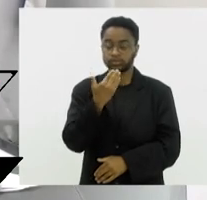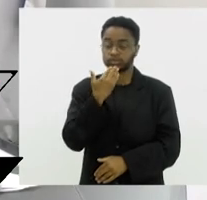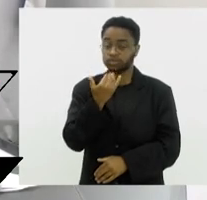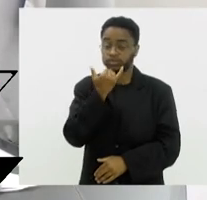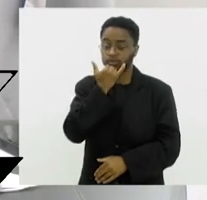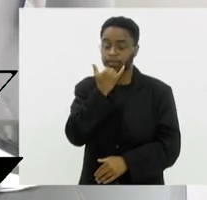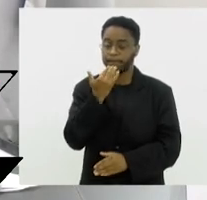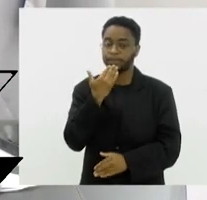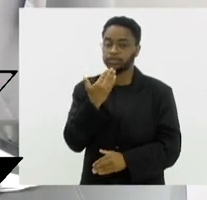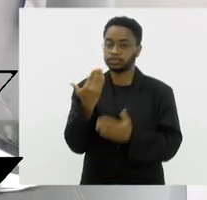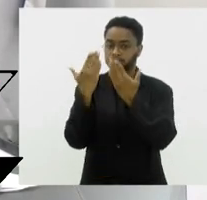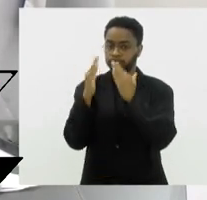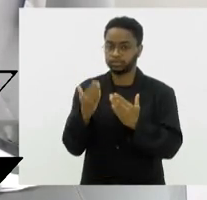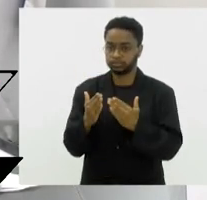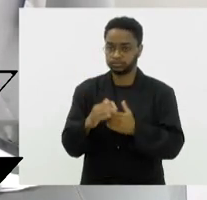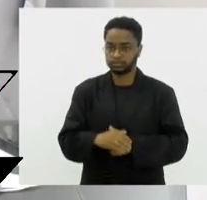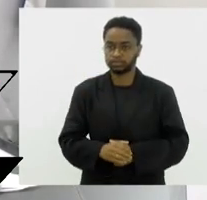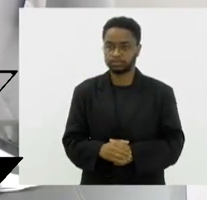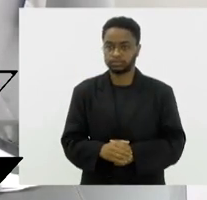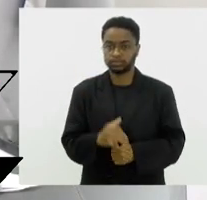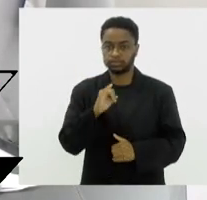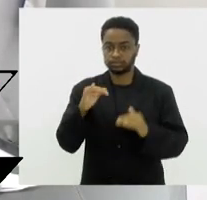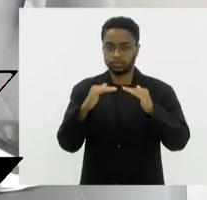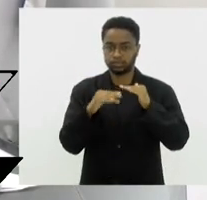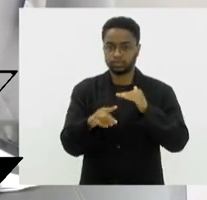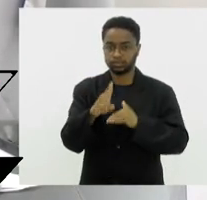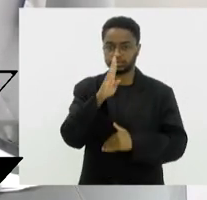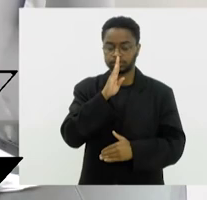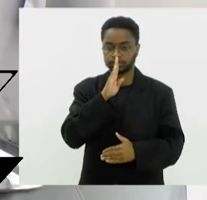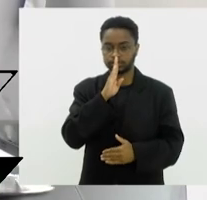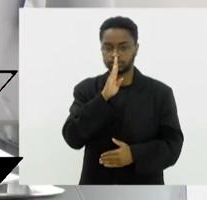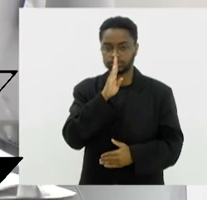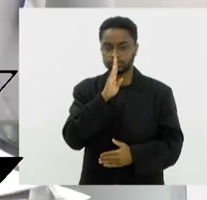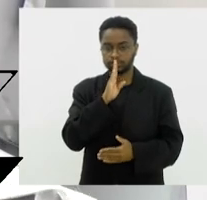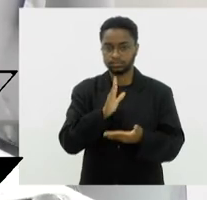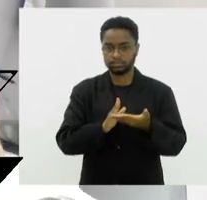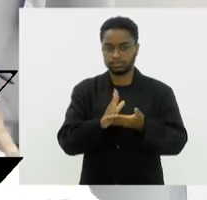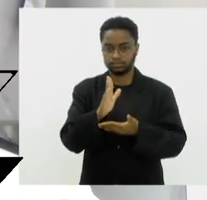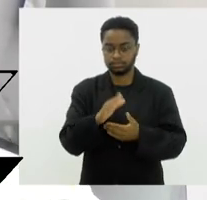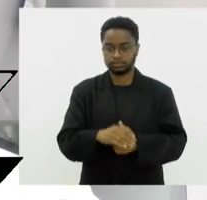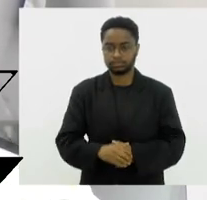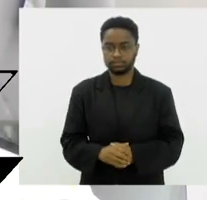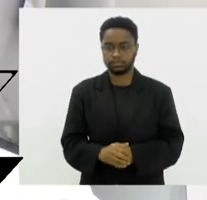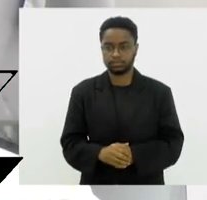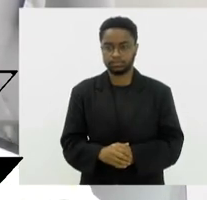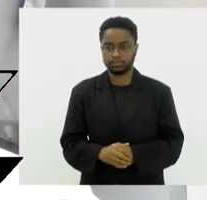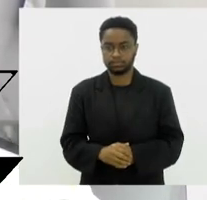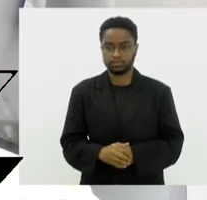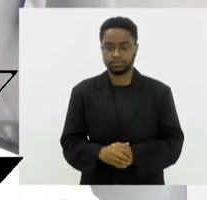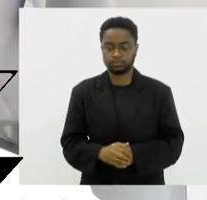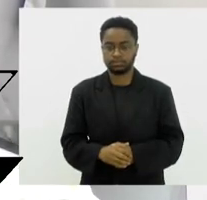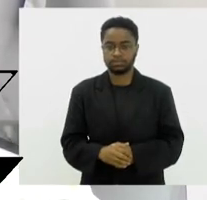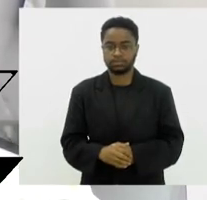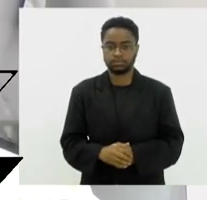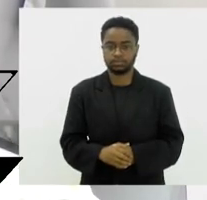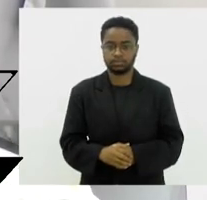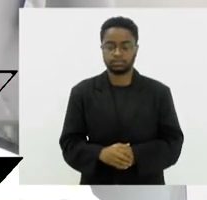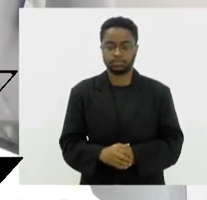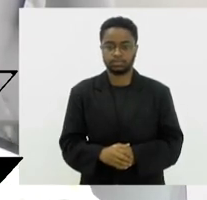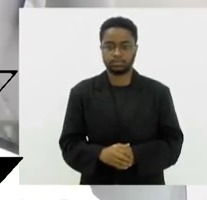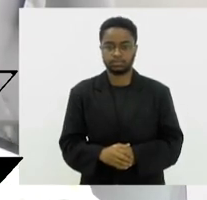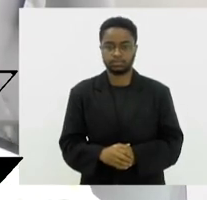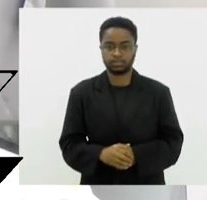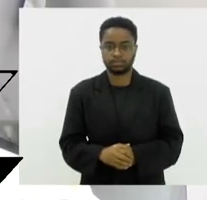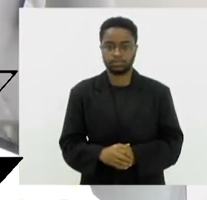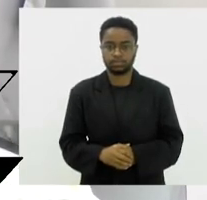de vista. Senhores que aprovam os pareceres, permaneçam como estão, aprovado. Passo